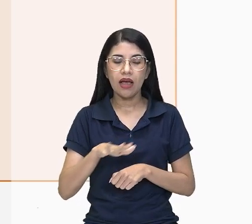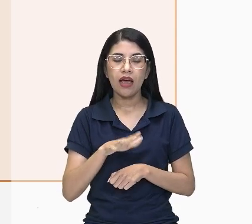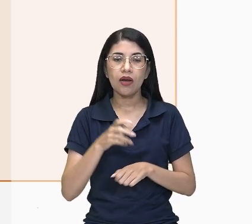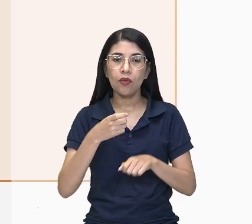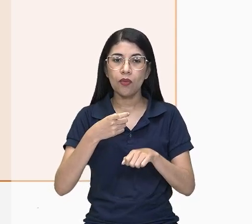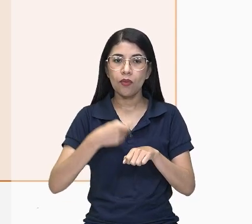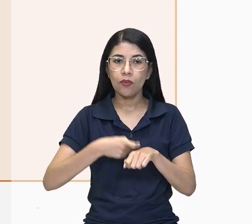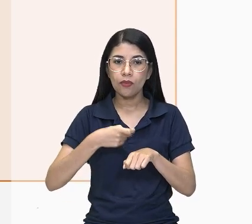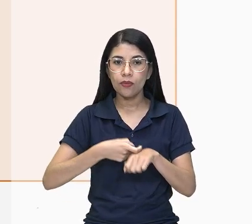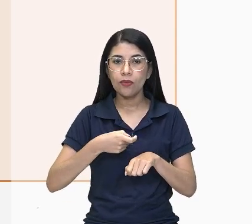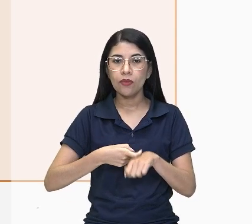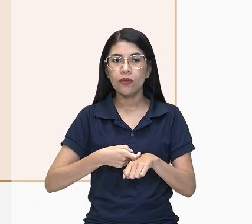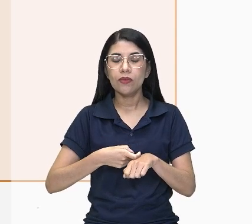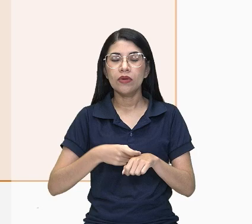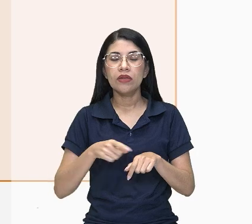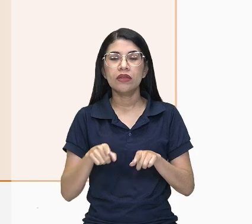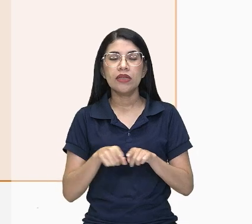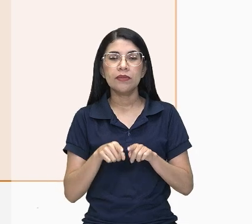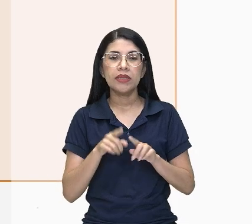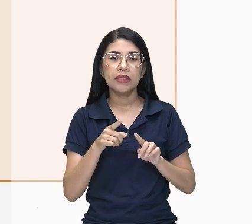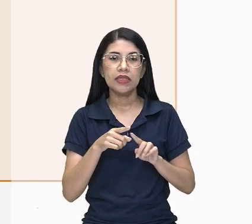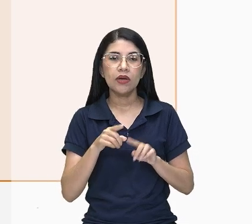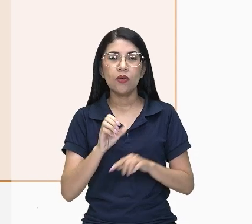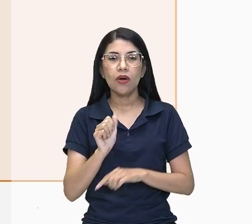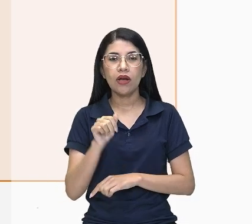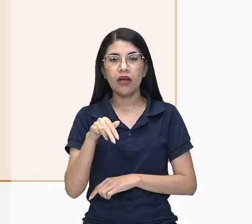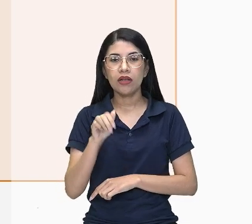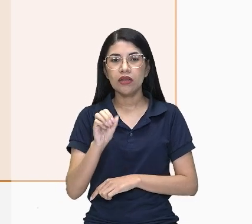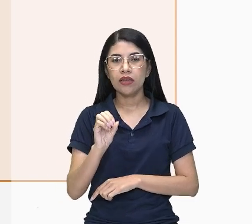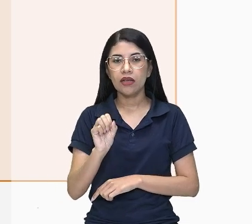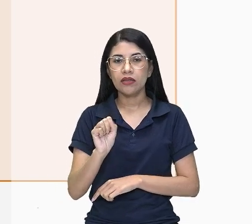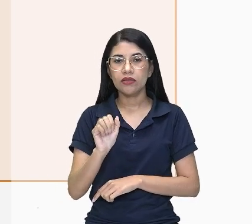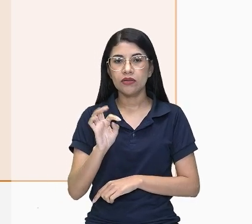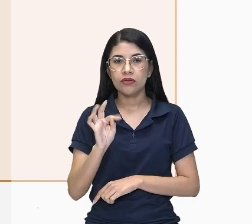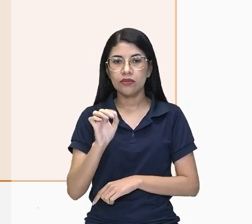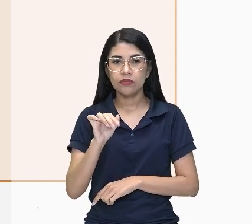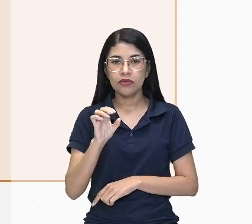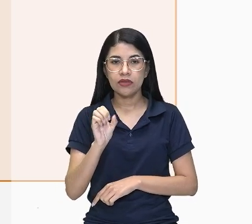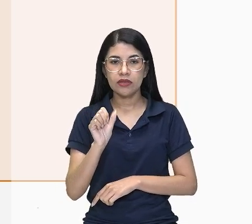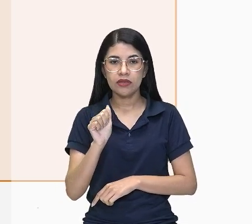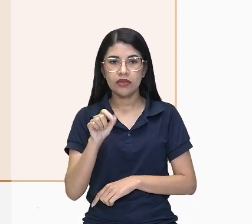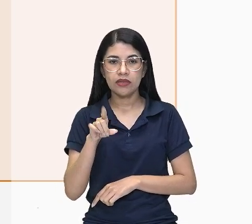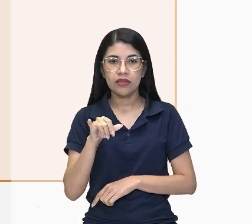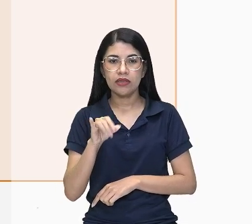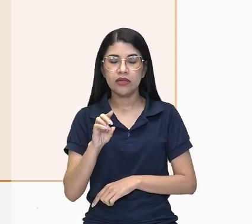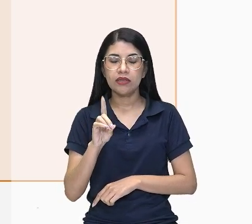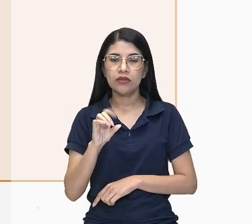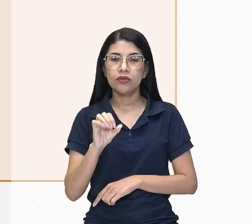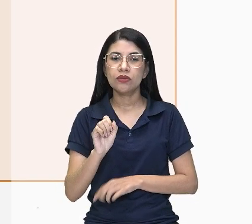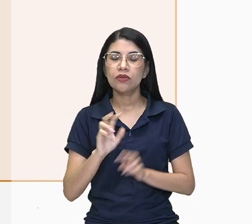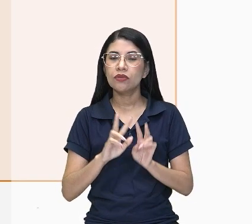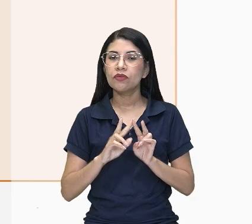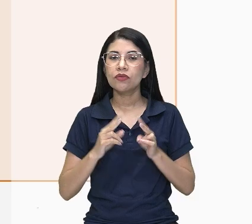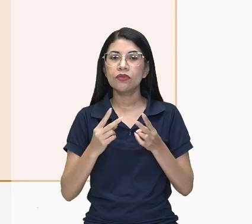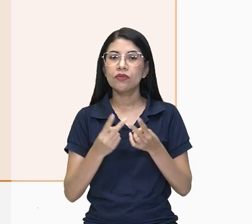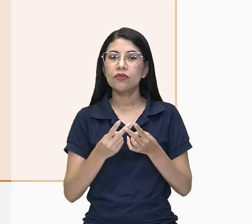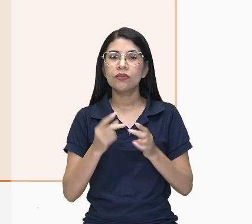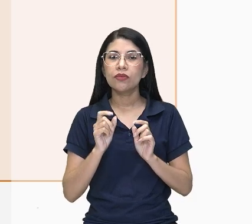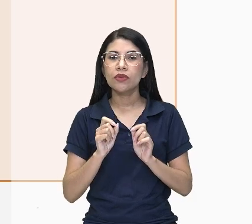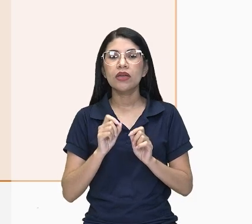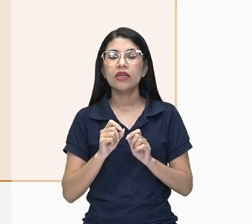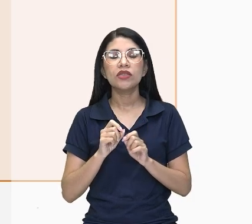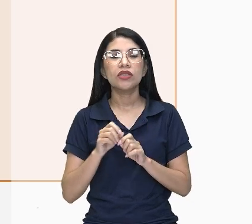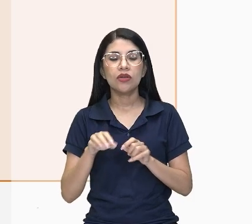Os canais anastomosados, eles têm como características apresentar um grande volume de carga no fundo e